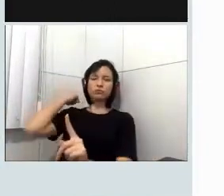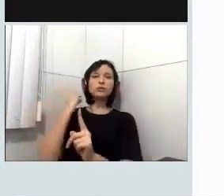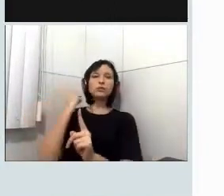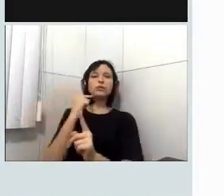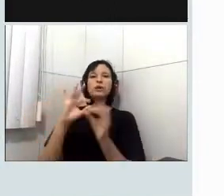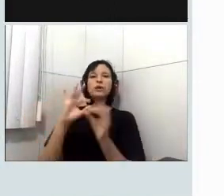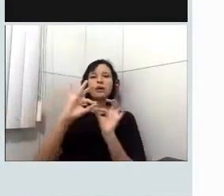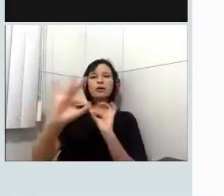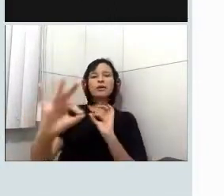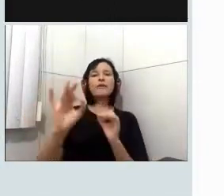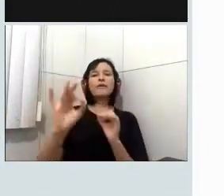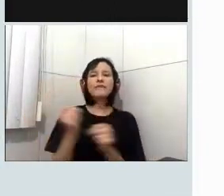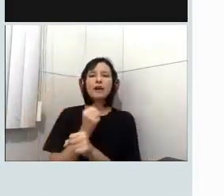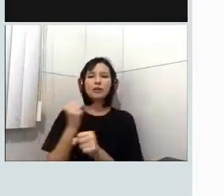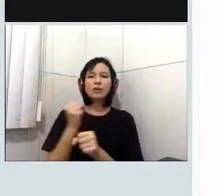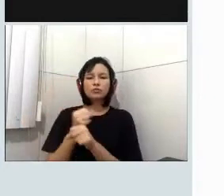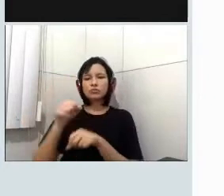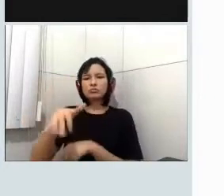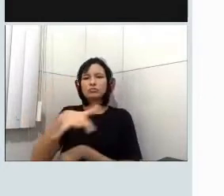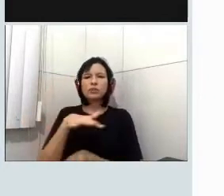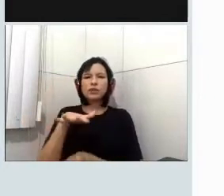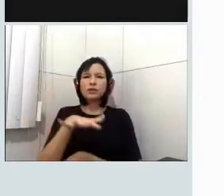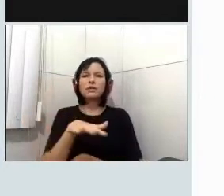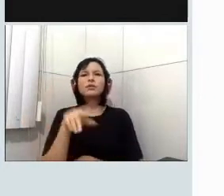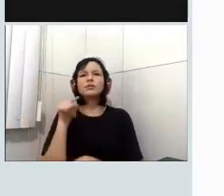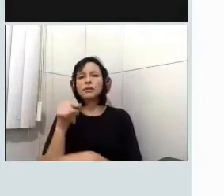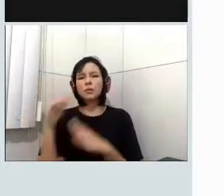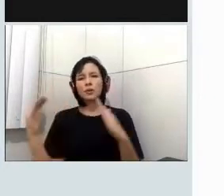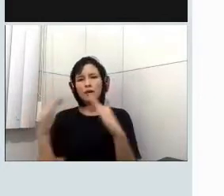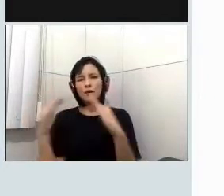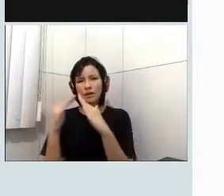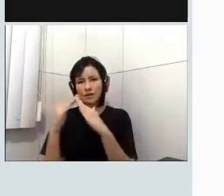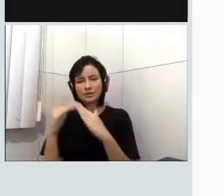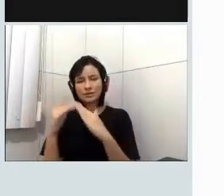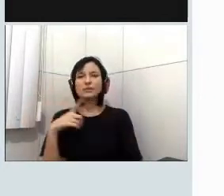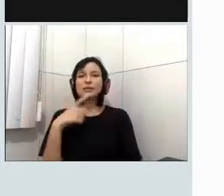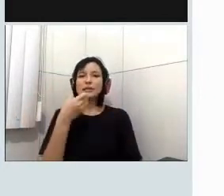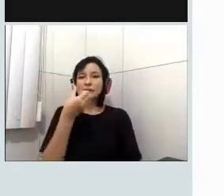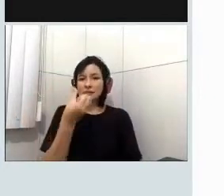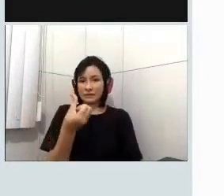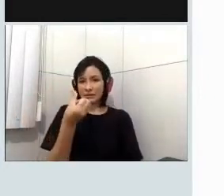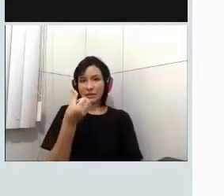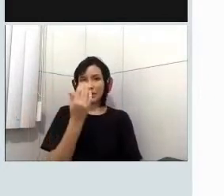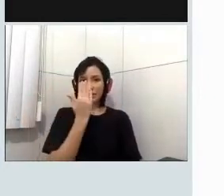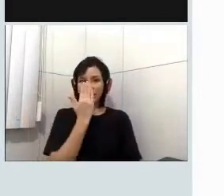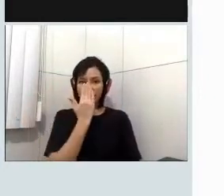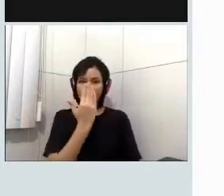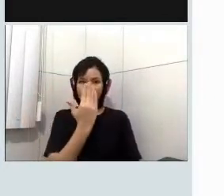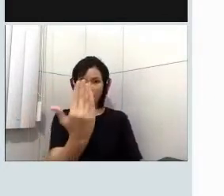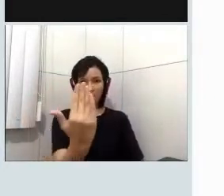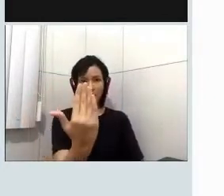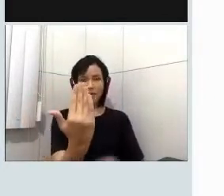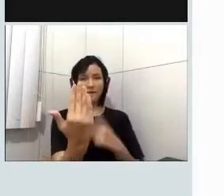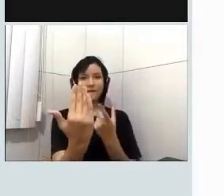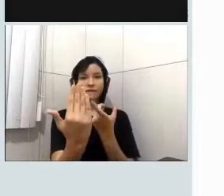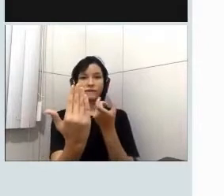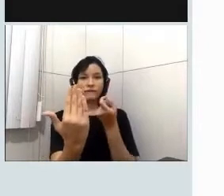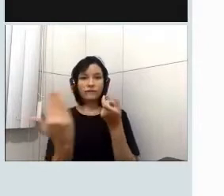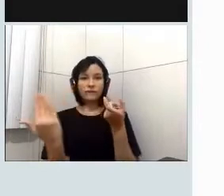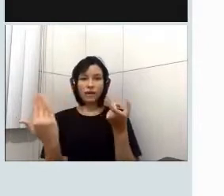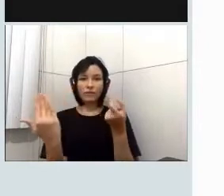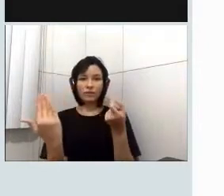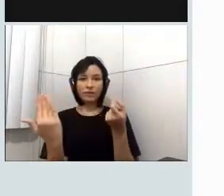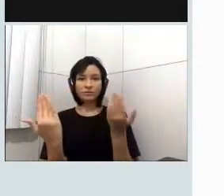quer construir naquela área. Aí a sua casa vai ter 6 de frente, 20 de fundo, contando com todos